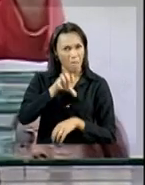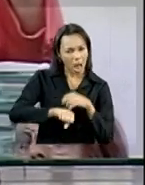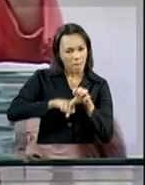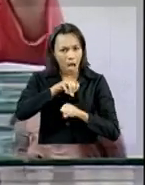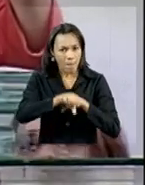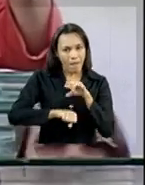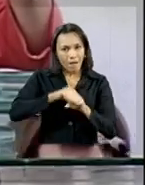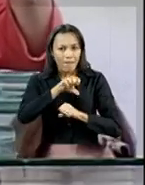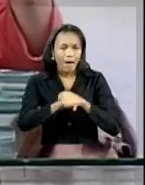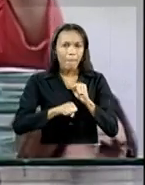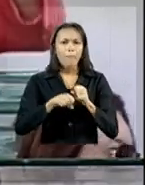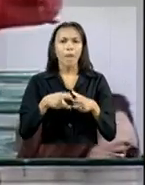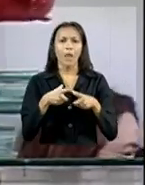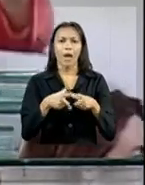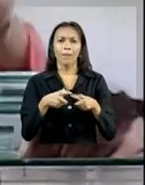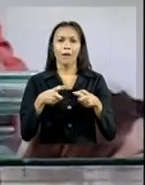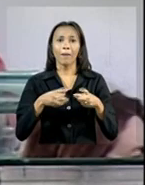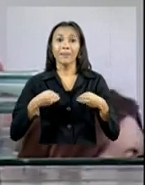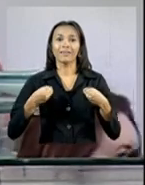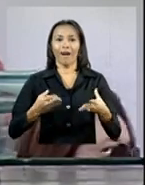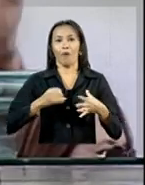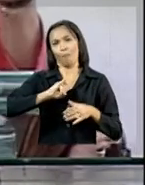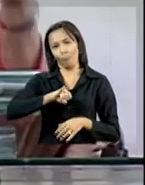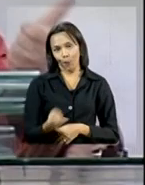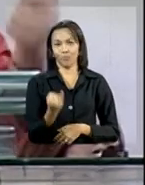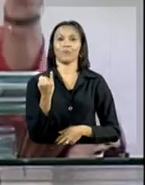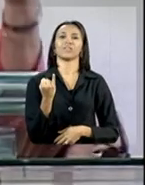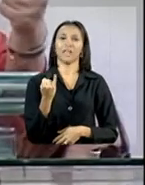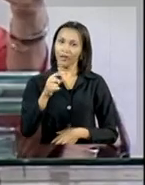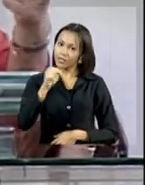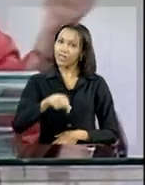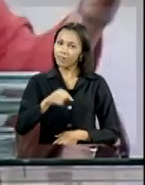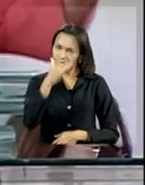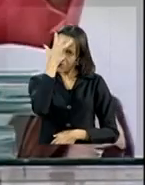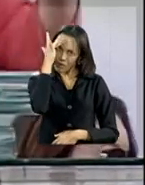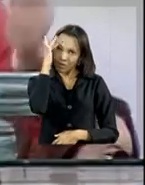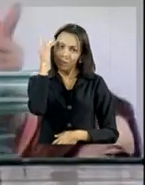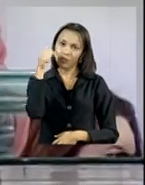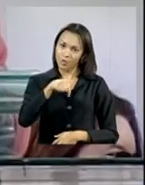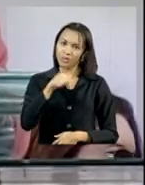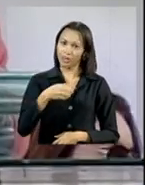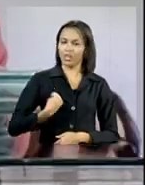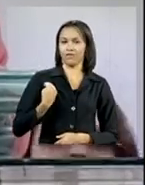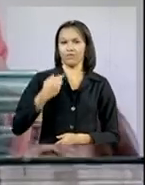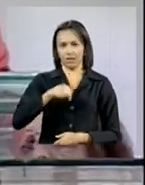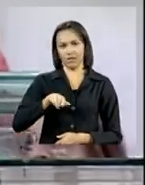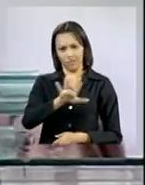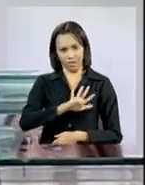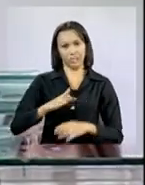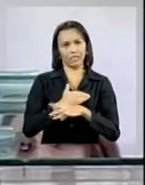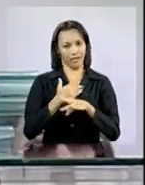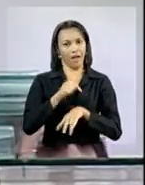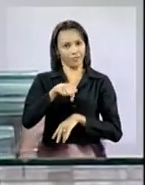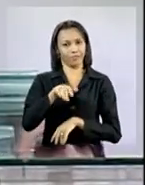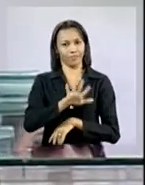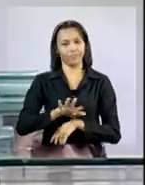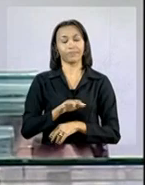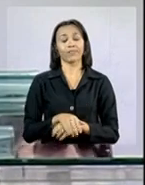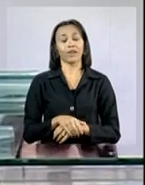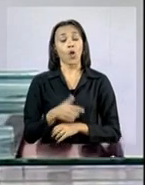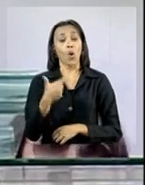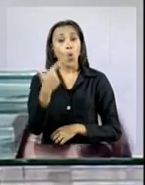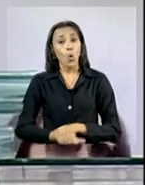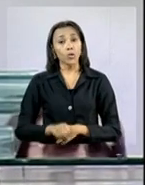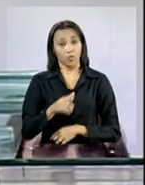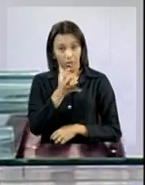forma aumentar as oportunidades aqui em Rio Pardo em toda a região norte agora eu queria falar uma